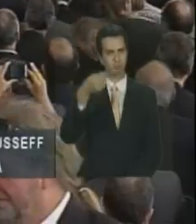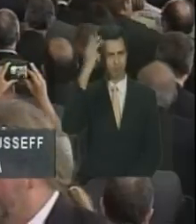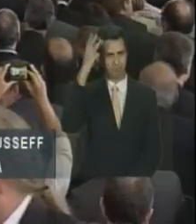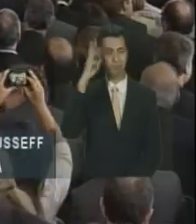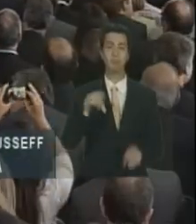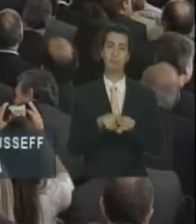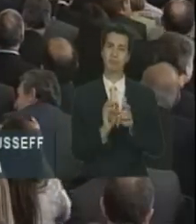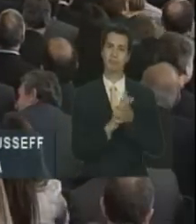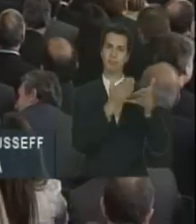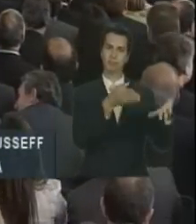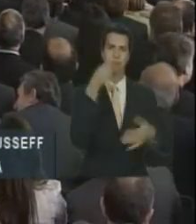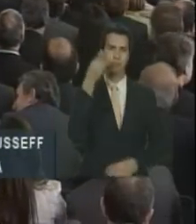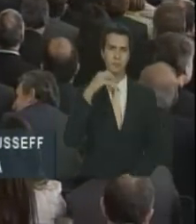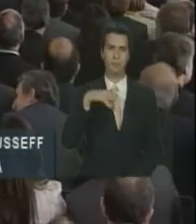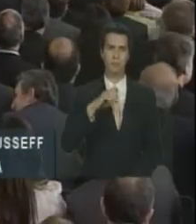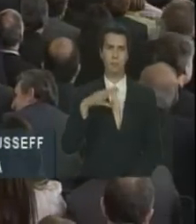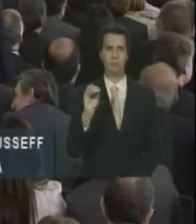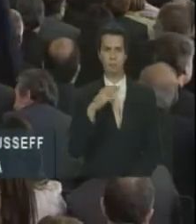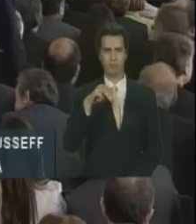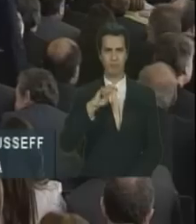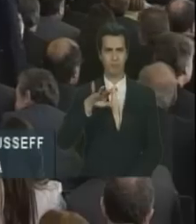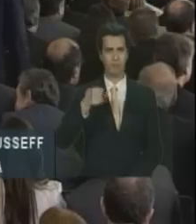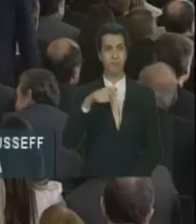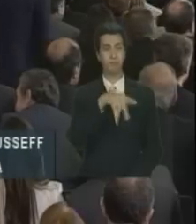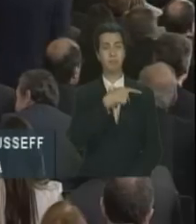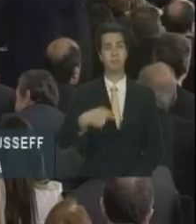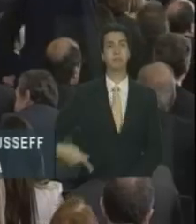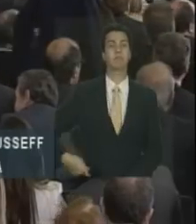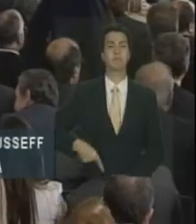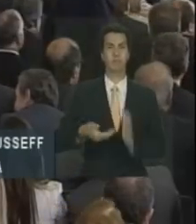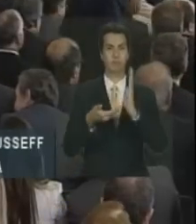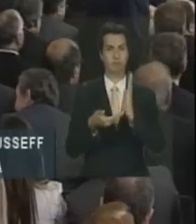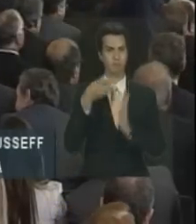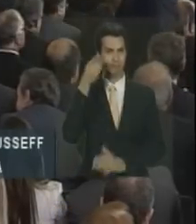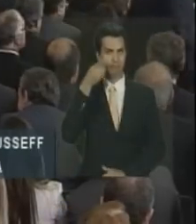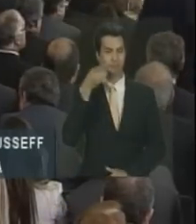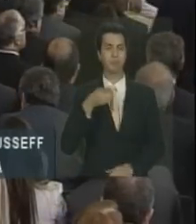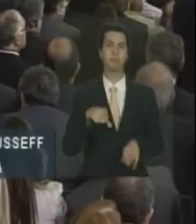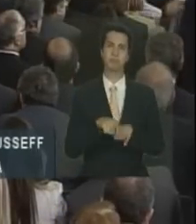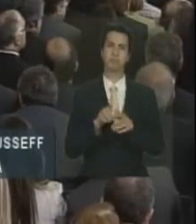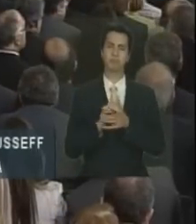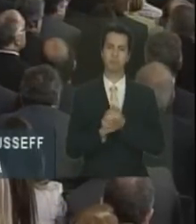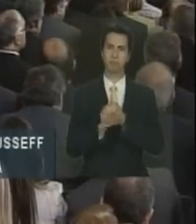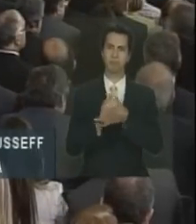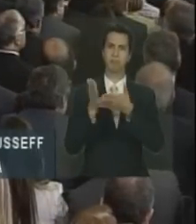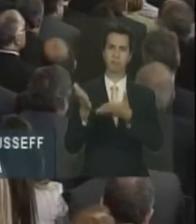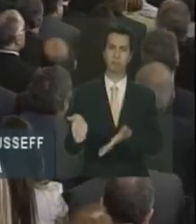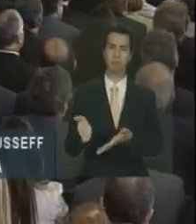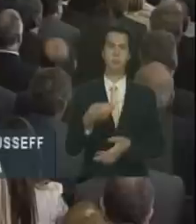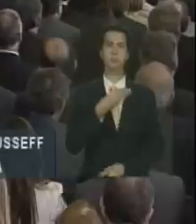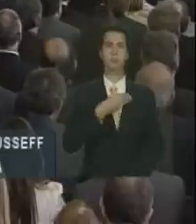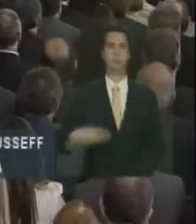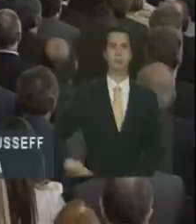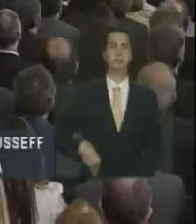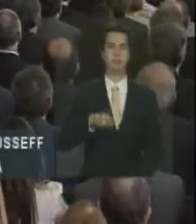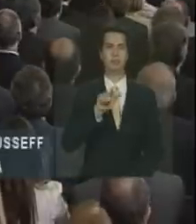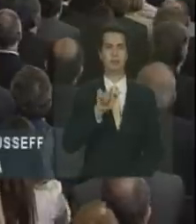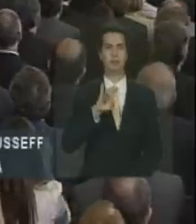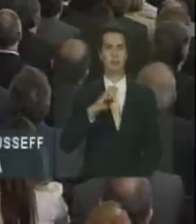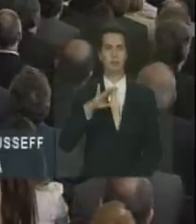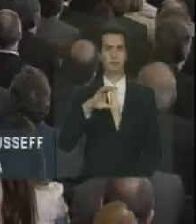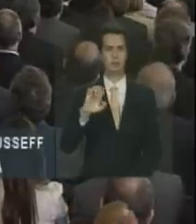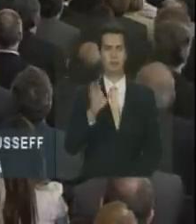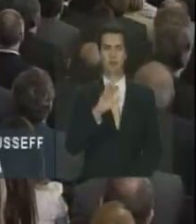Maia, presidente da Câmara dos Deputados, cumprimentando a ministra Gleisi